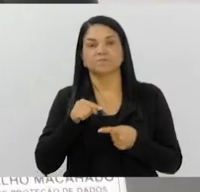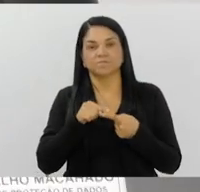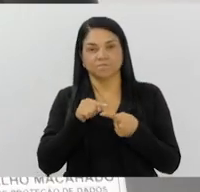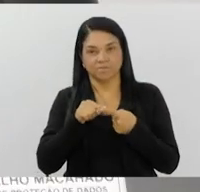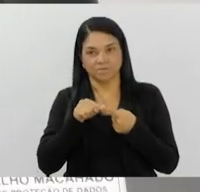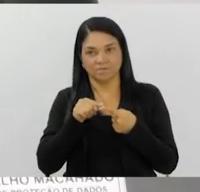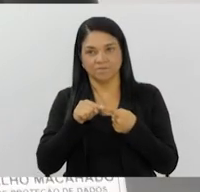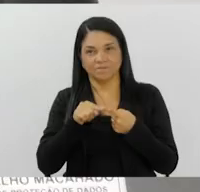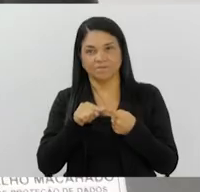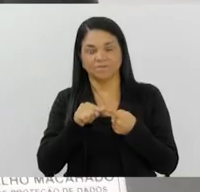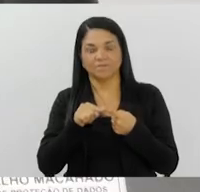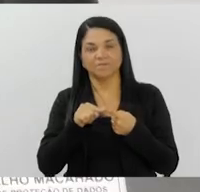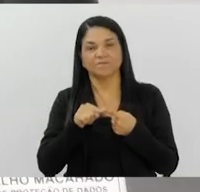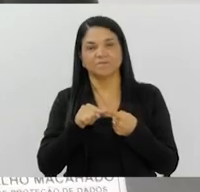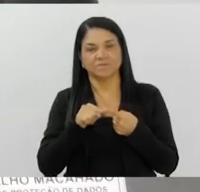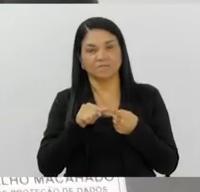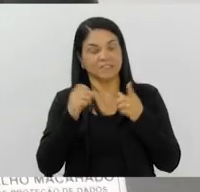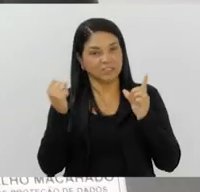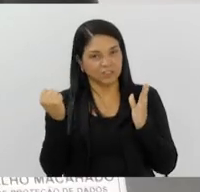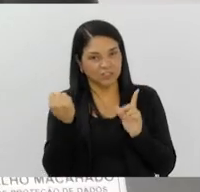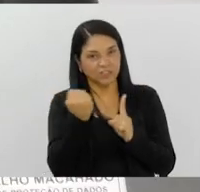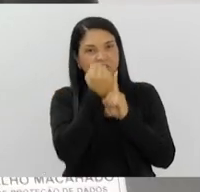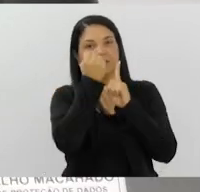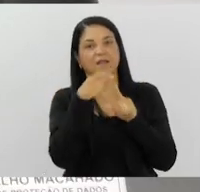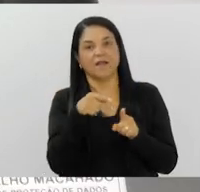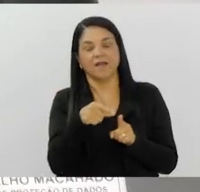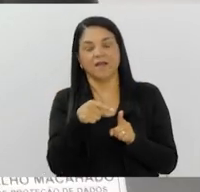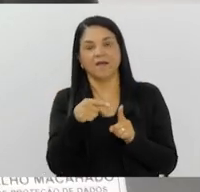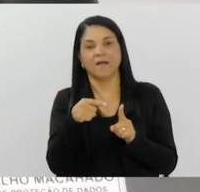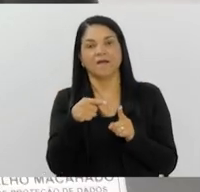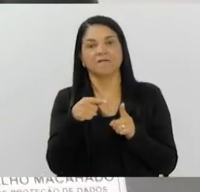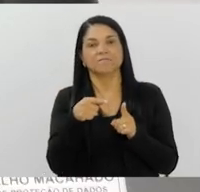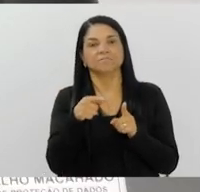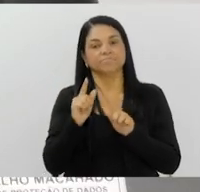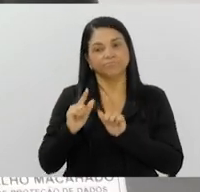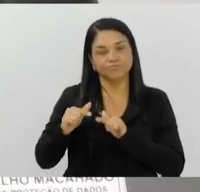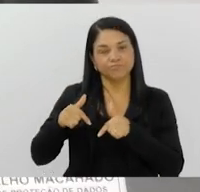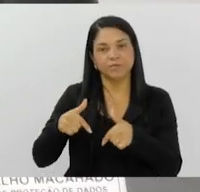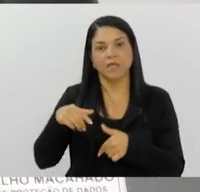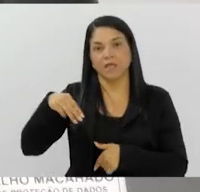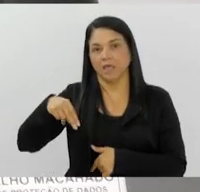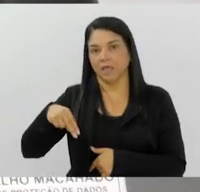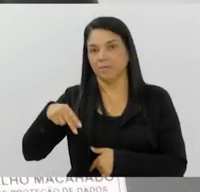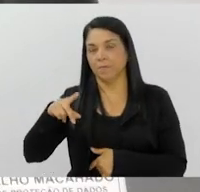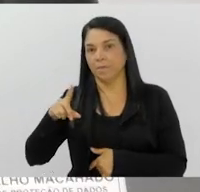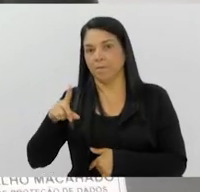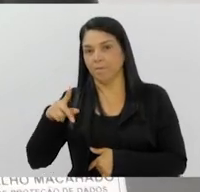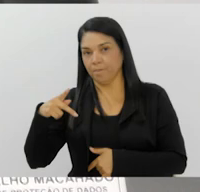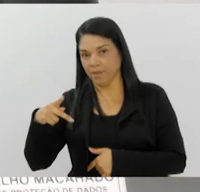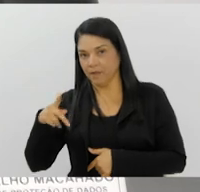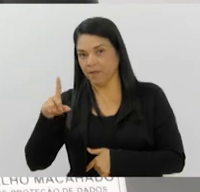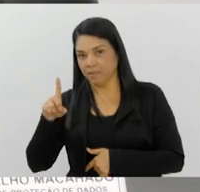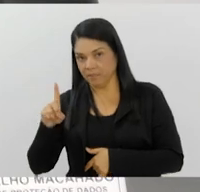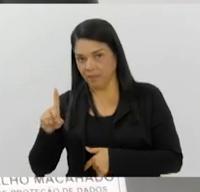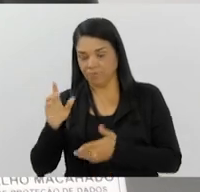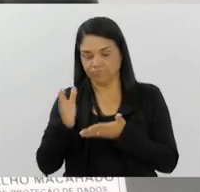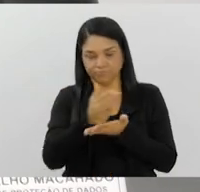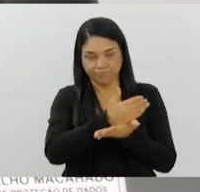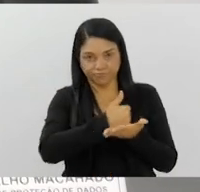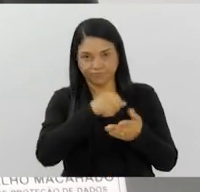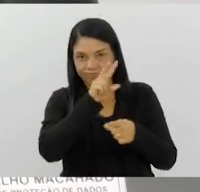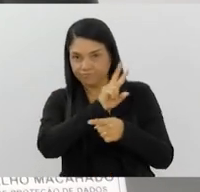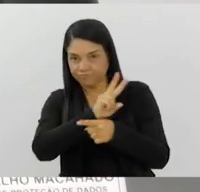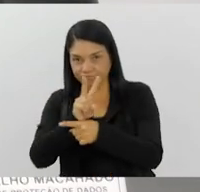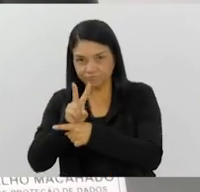um disclaimer né assim por destacar a a a as atribuições da npd da autoridade Nacional de Proteção de dados no que diz respeito